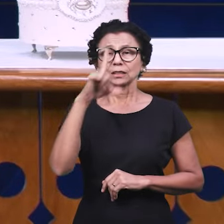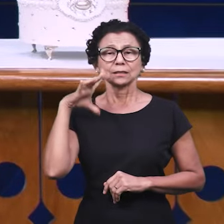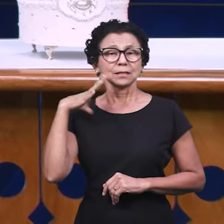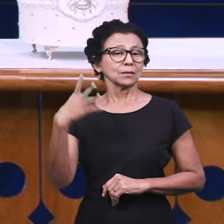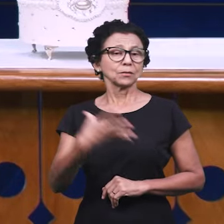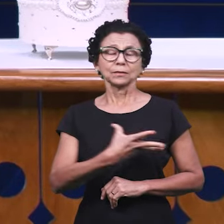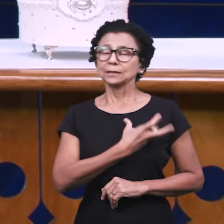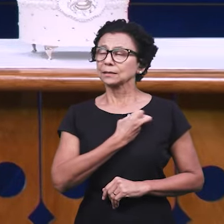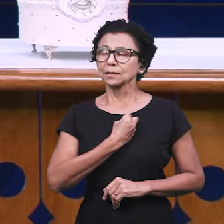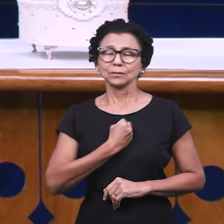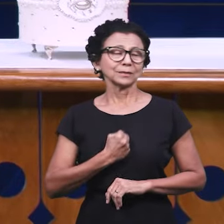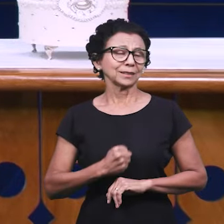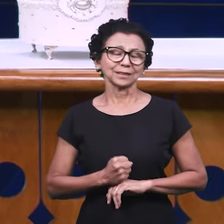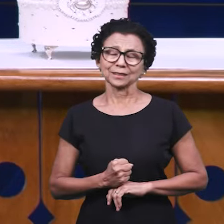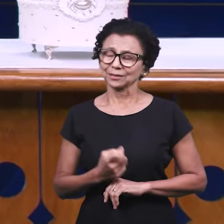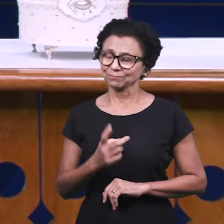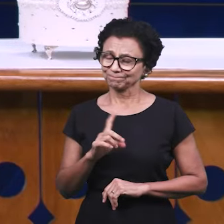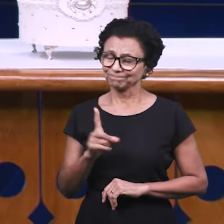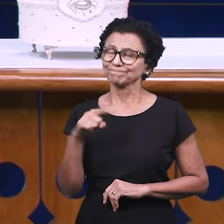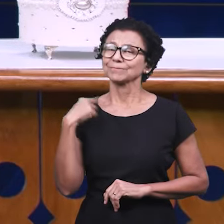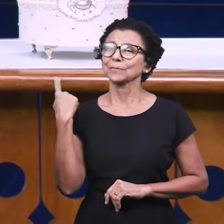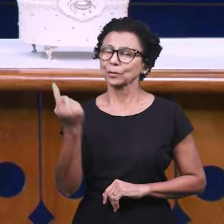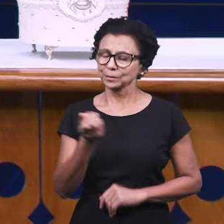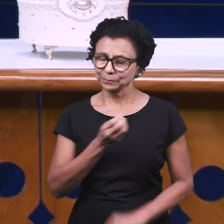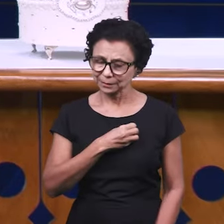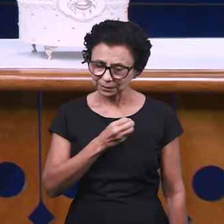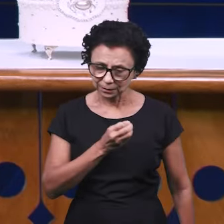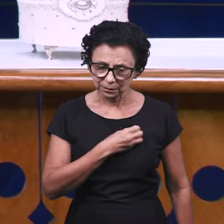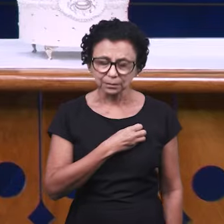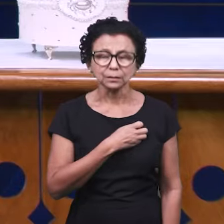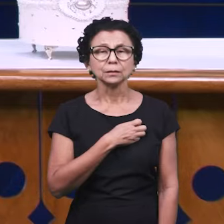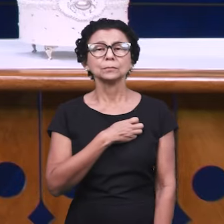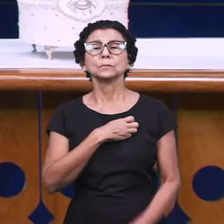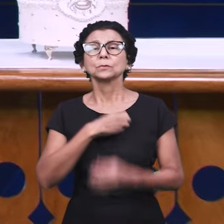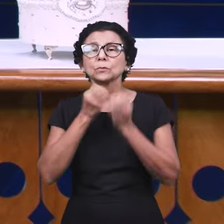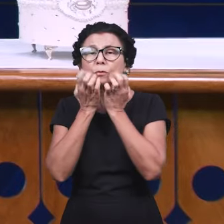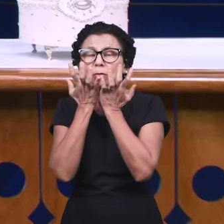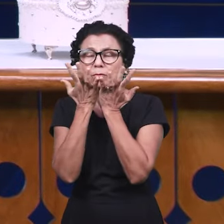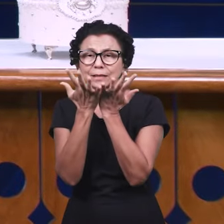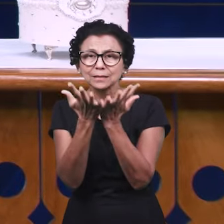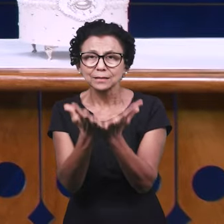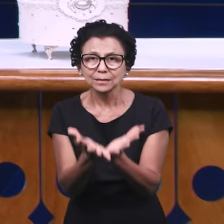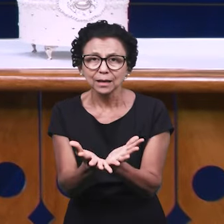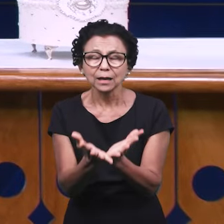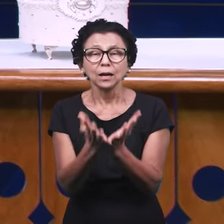sabemos quem nós somos pecadores. Então confessai,